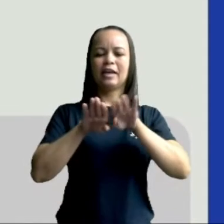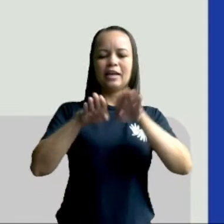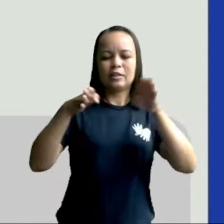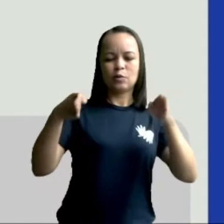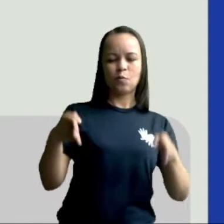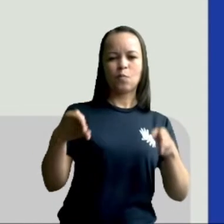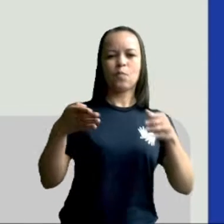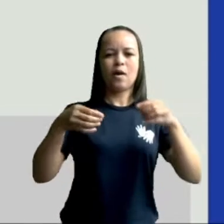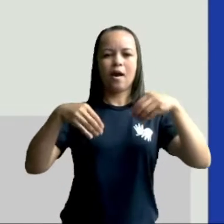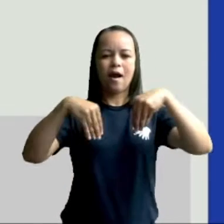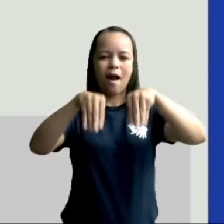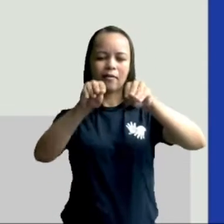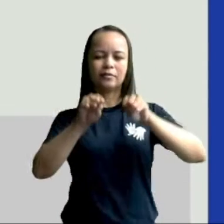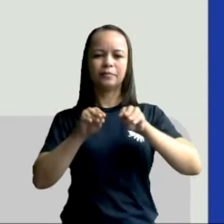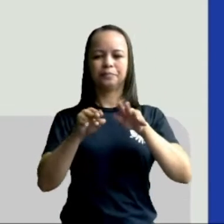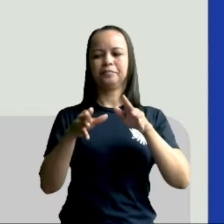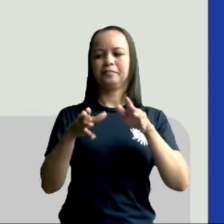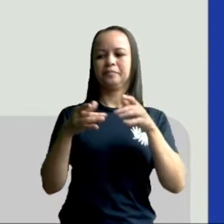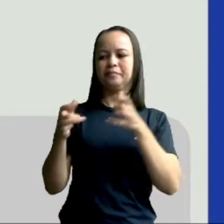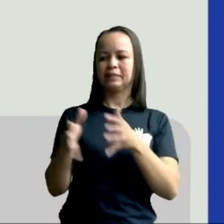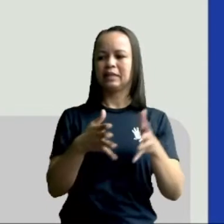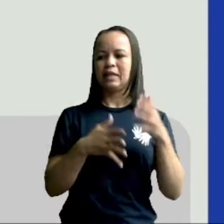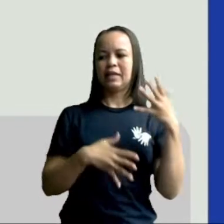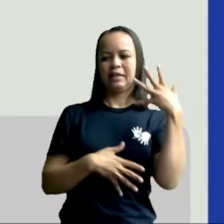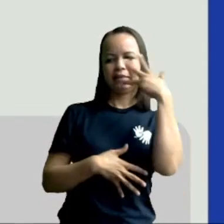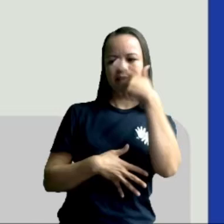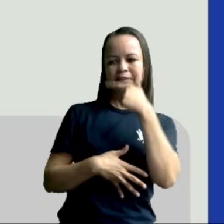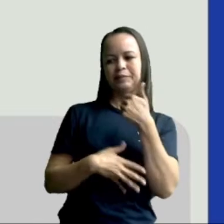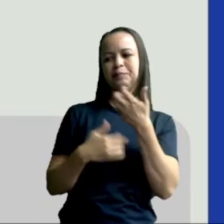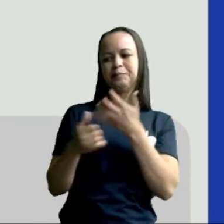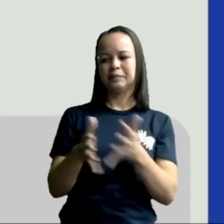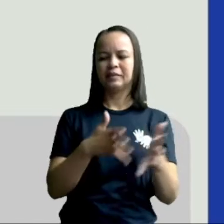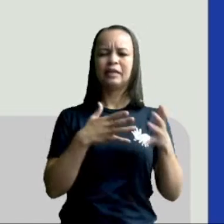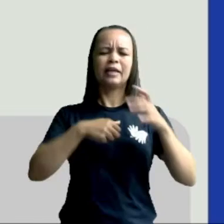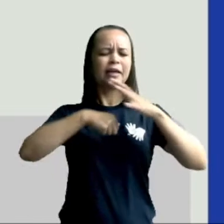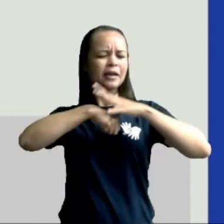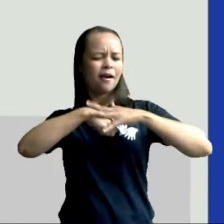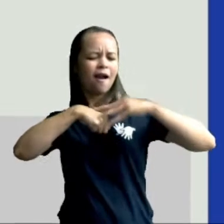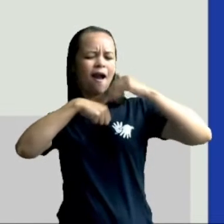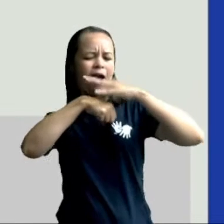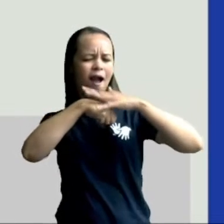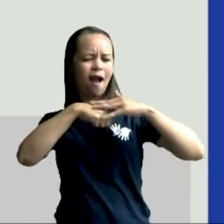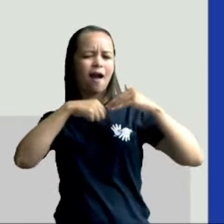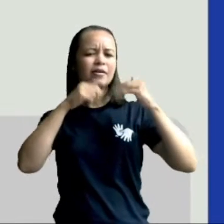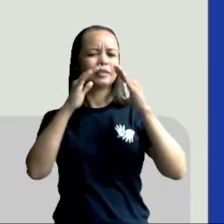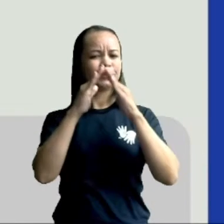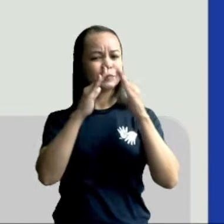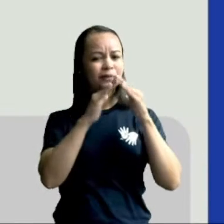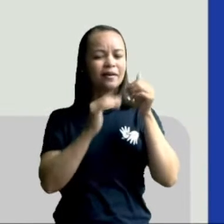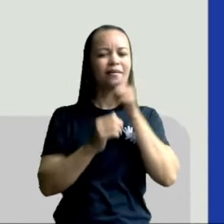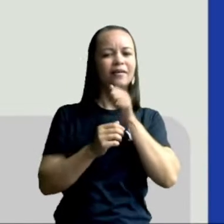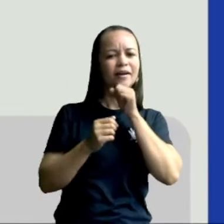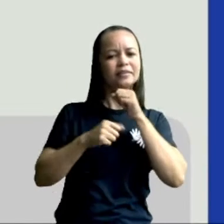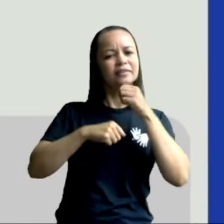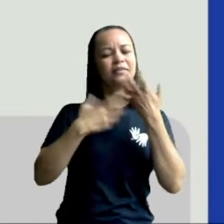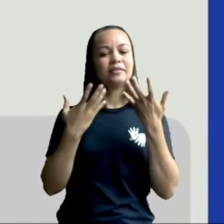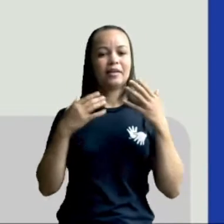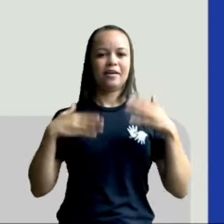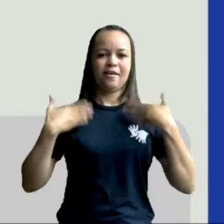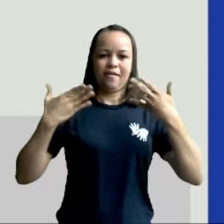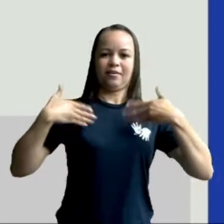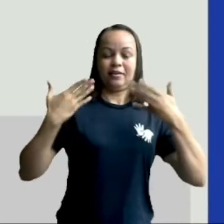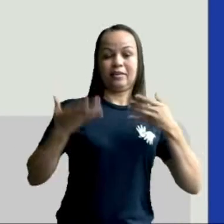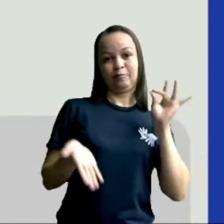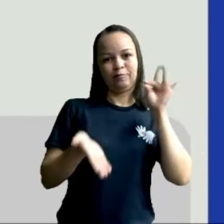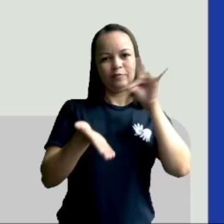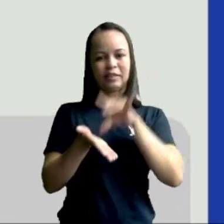na mesa. Na casa da avó Dalila, tem carinho de montão, tem alegria de verdade